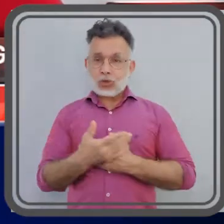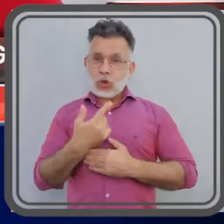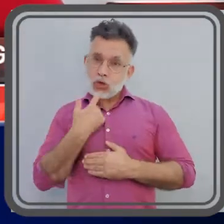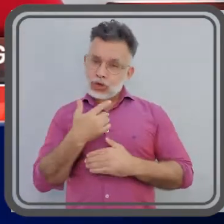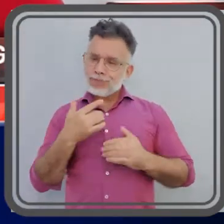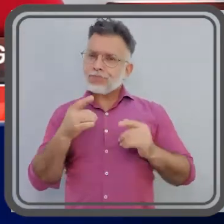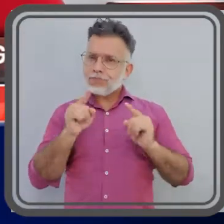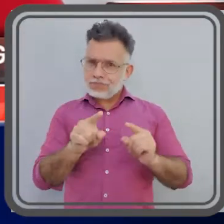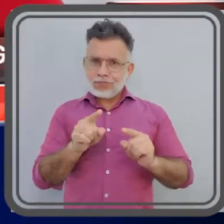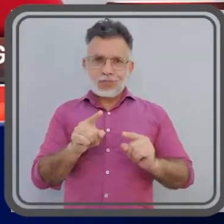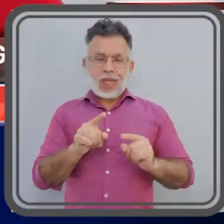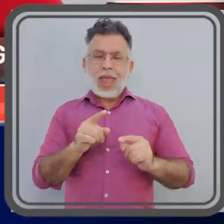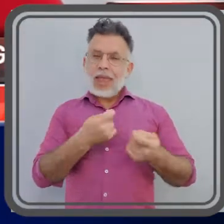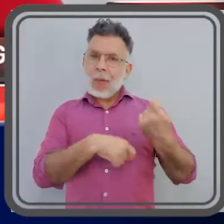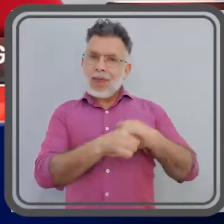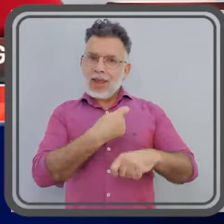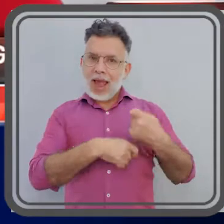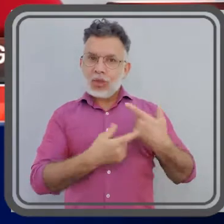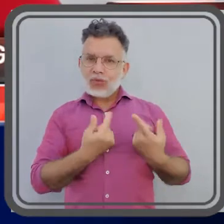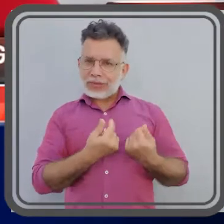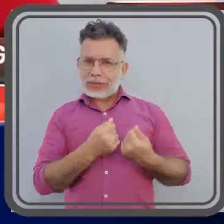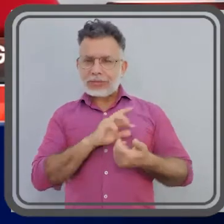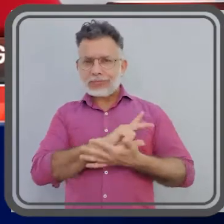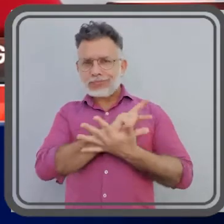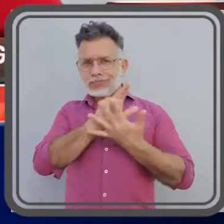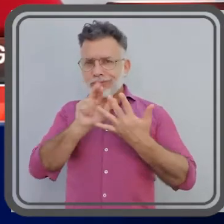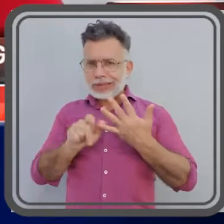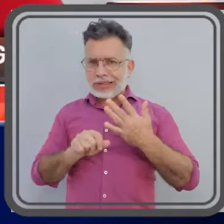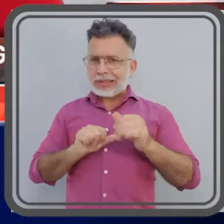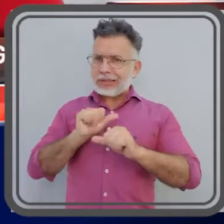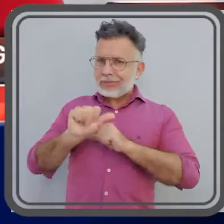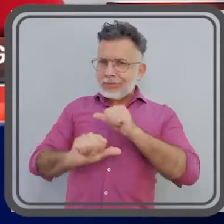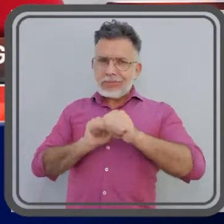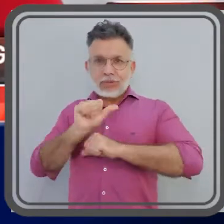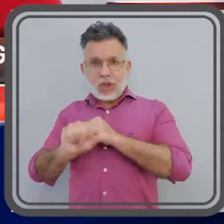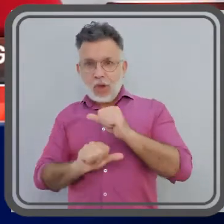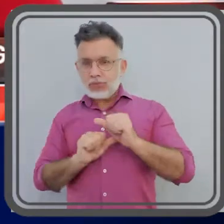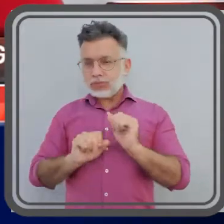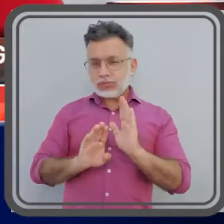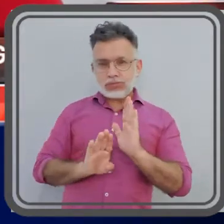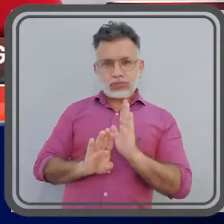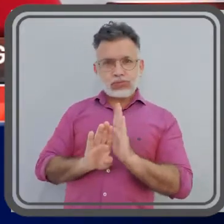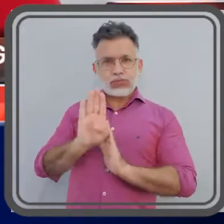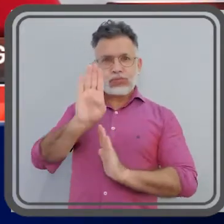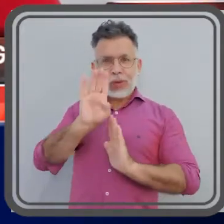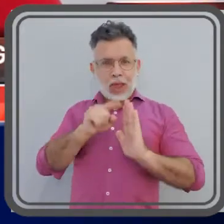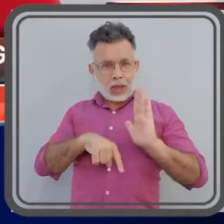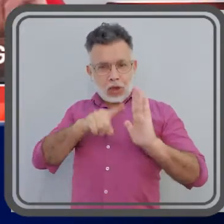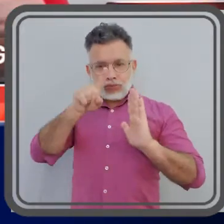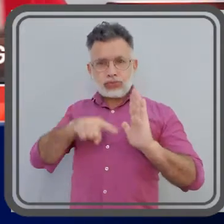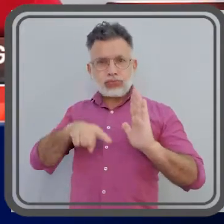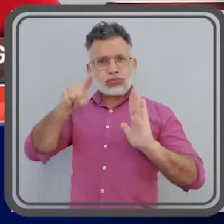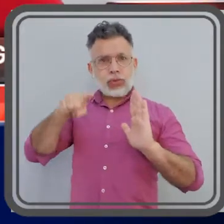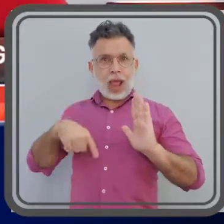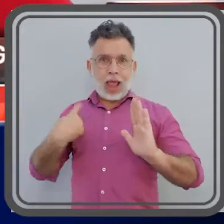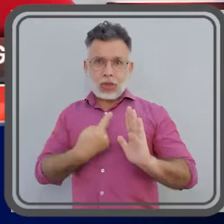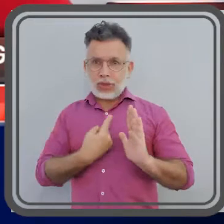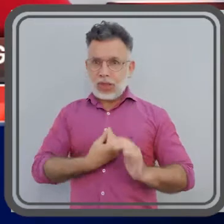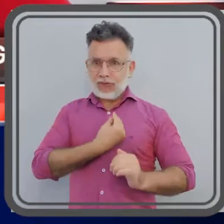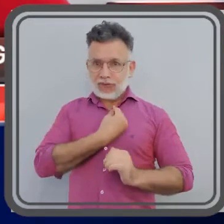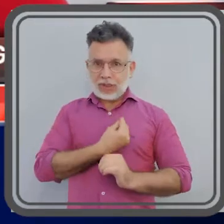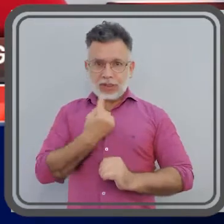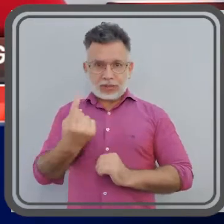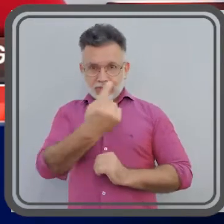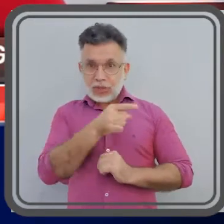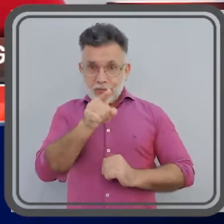contas, né? Mercado financeiro aí passando por várias mudanças, vários índices que têm influenciado a vida de cada um de nós e você aqui no Intalks